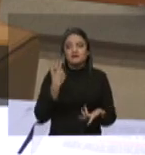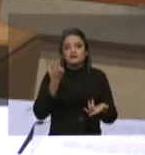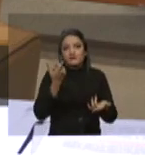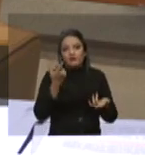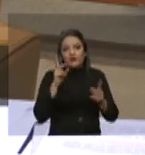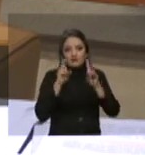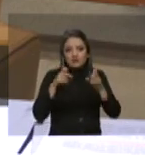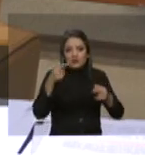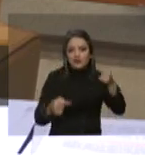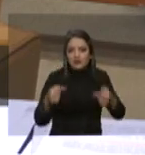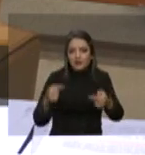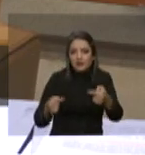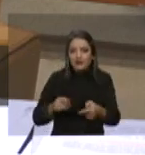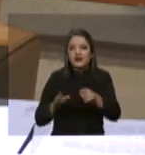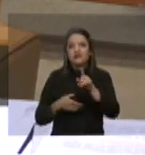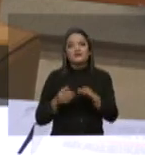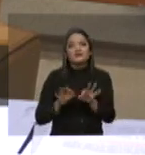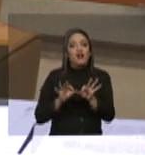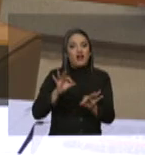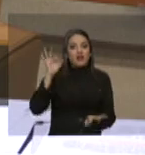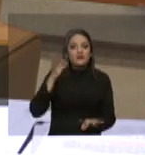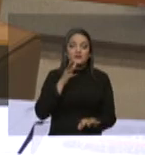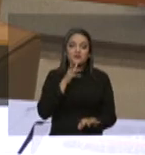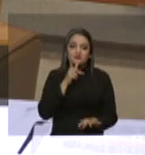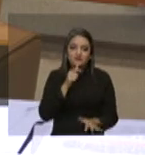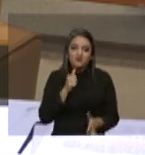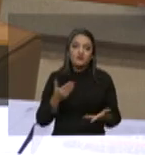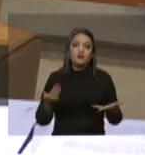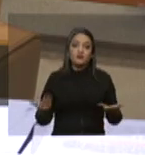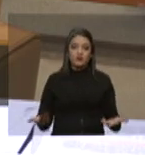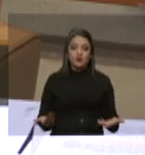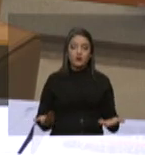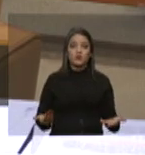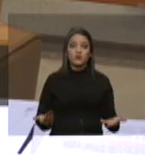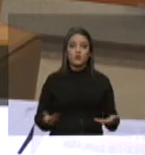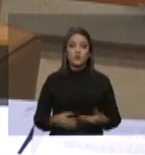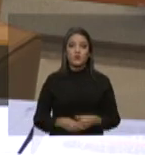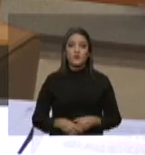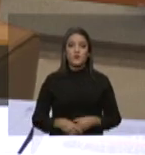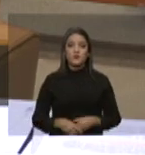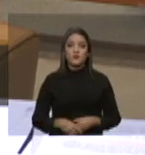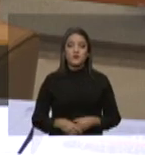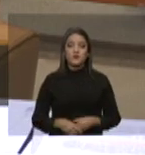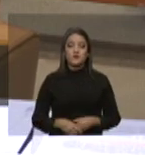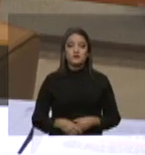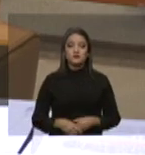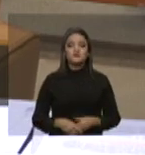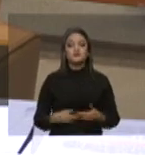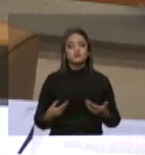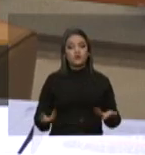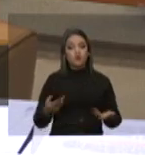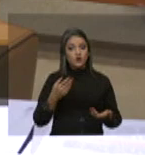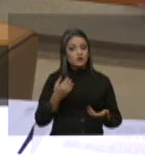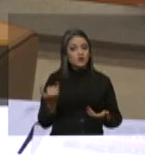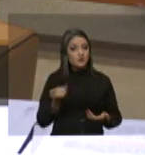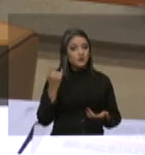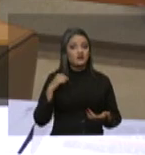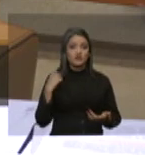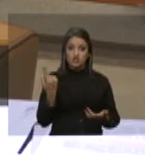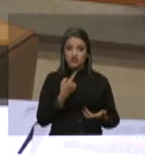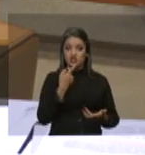os casos se eternizam né de também avançarmos para declararmos a constitucionalidade que